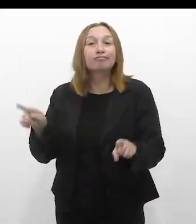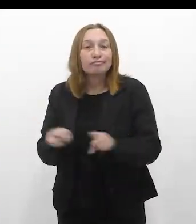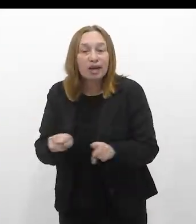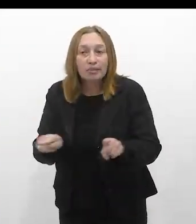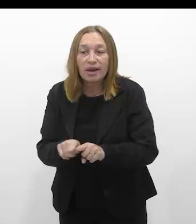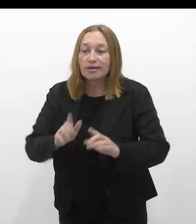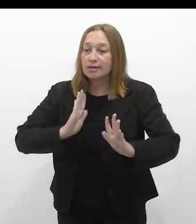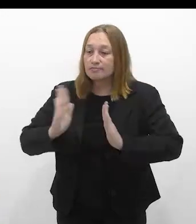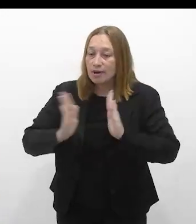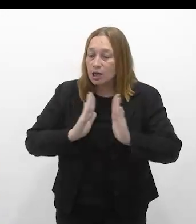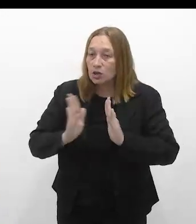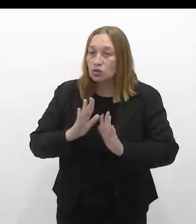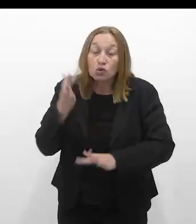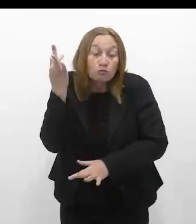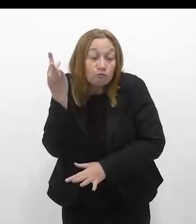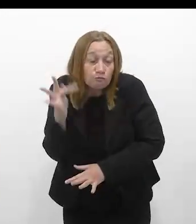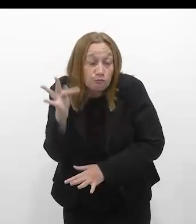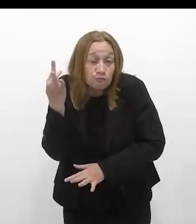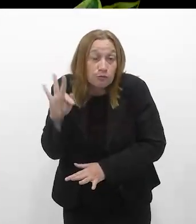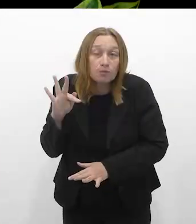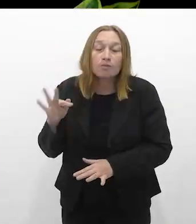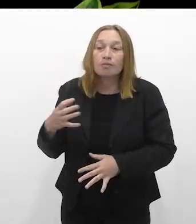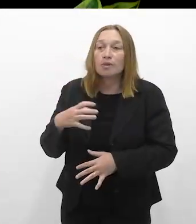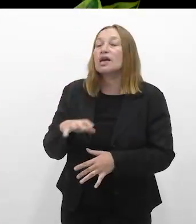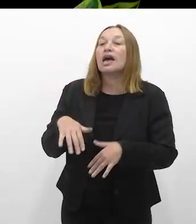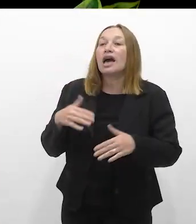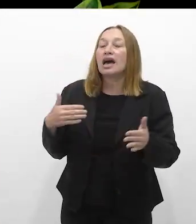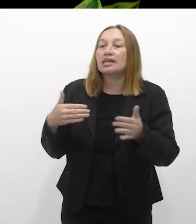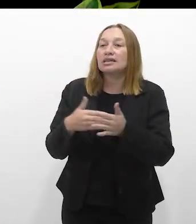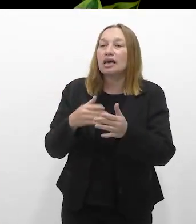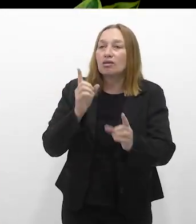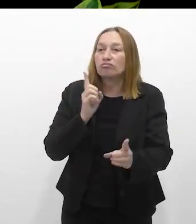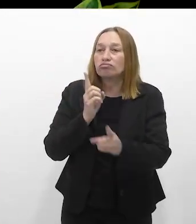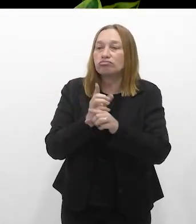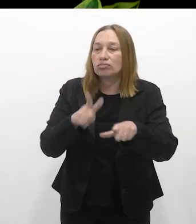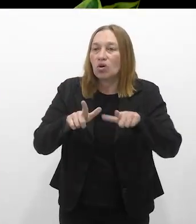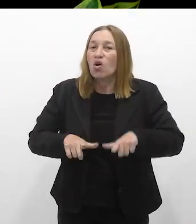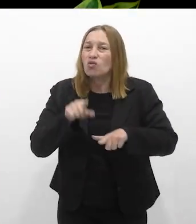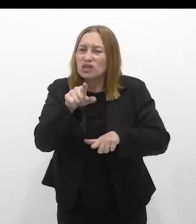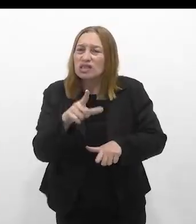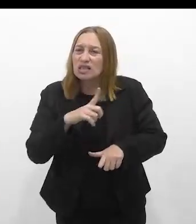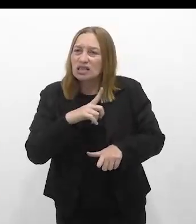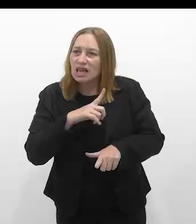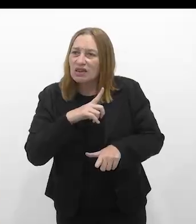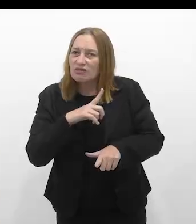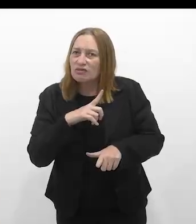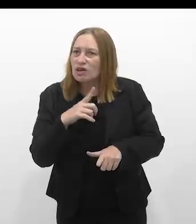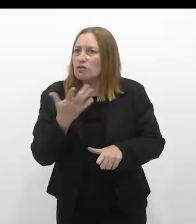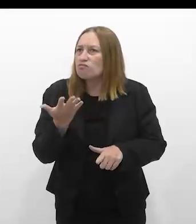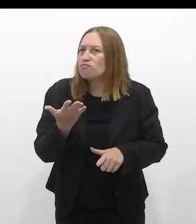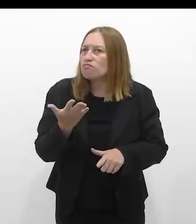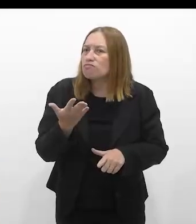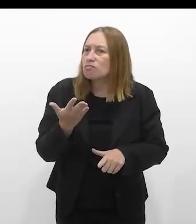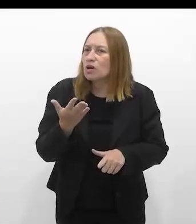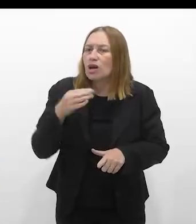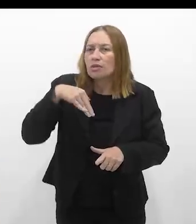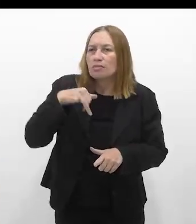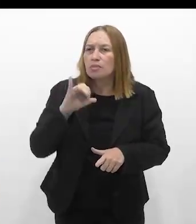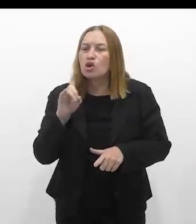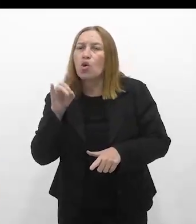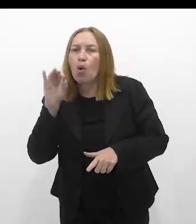também passou por esse longo período até o diagnóstico. Você disse que teve